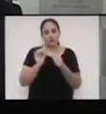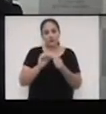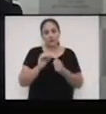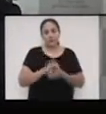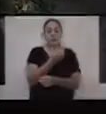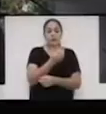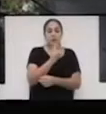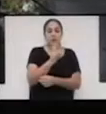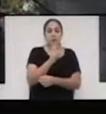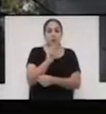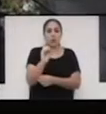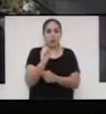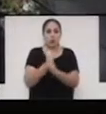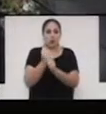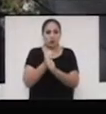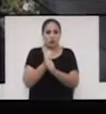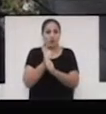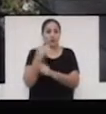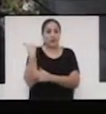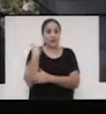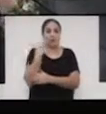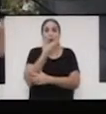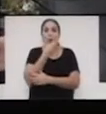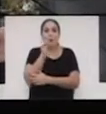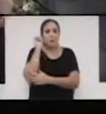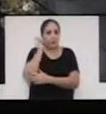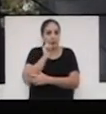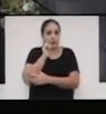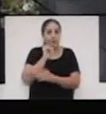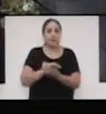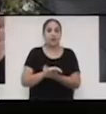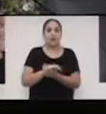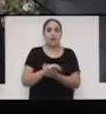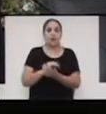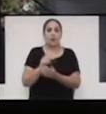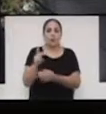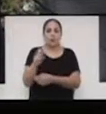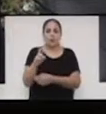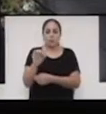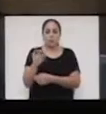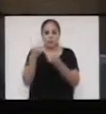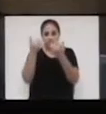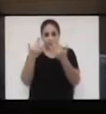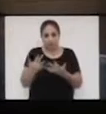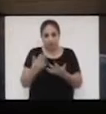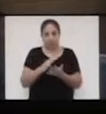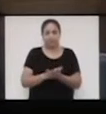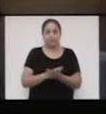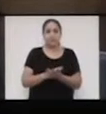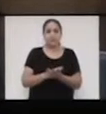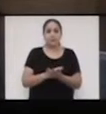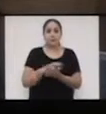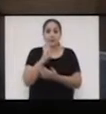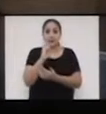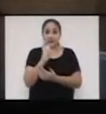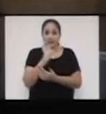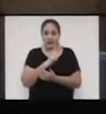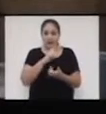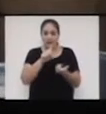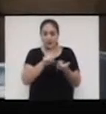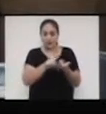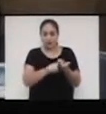está sendo votada. Promotor do Ministério Público Federal, Marcelo Silveira Pires, explicou. Ainda que haja o